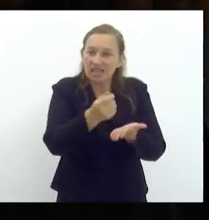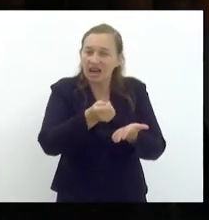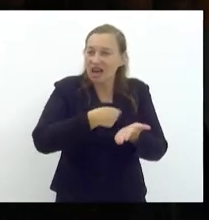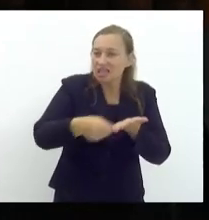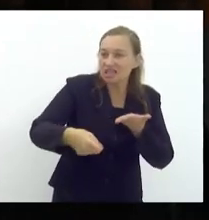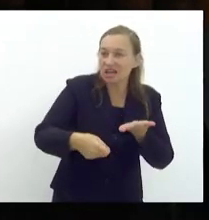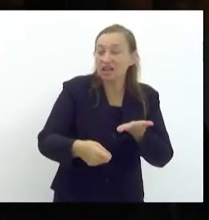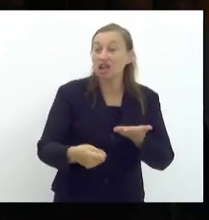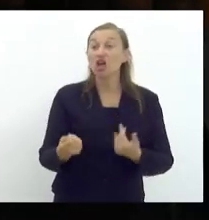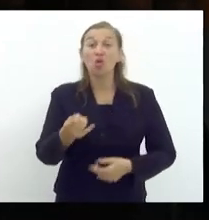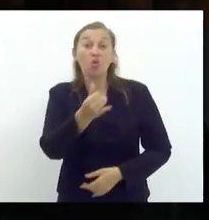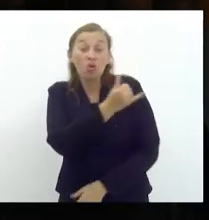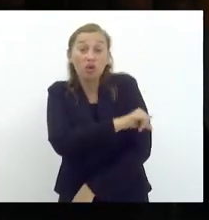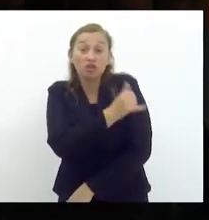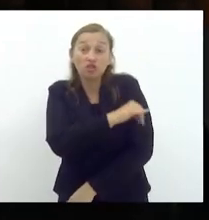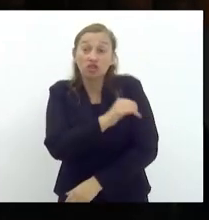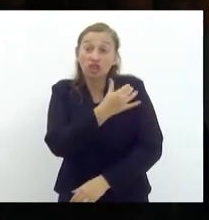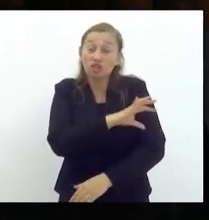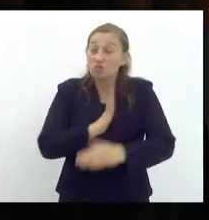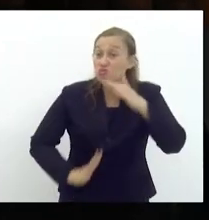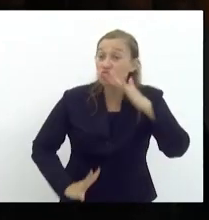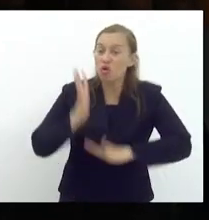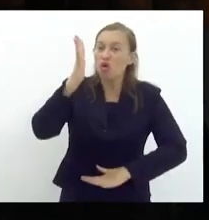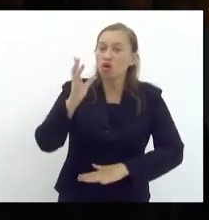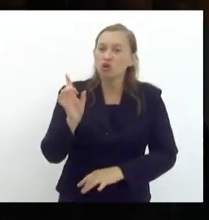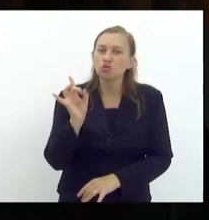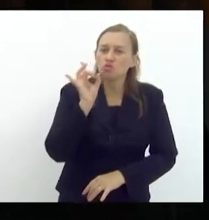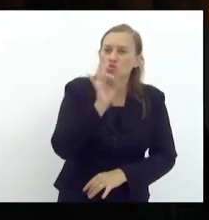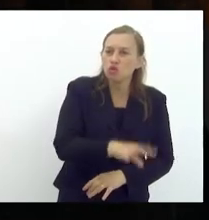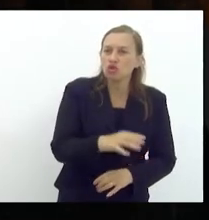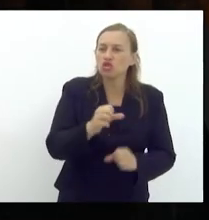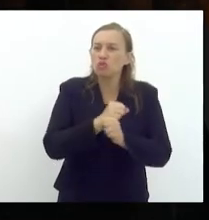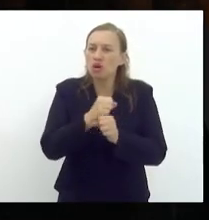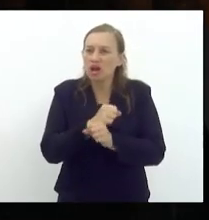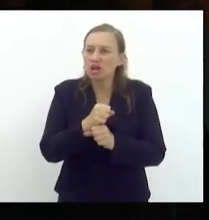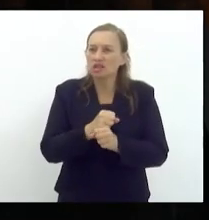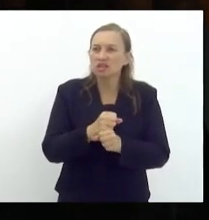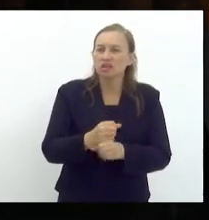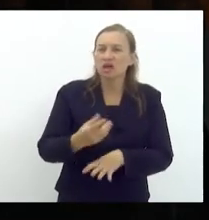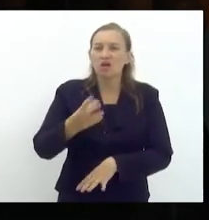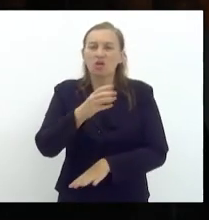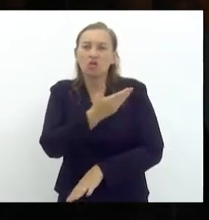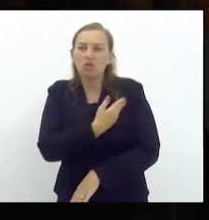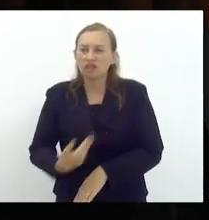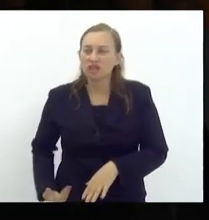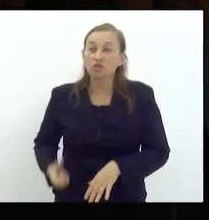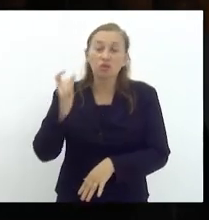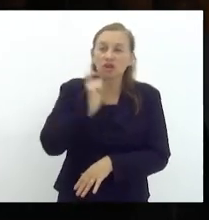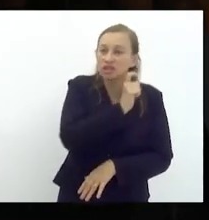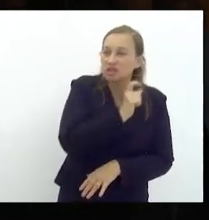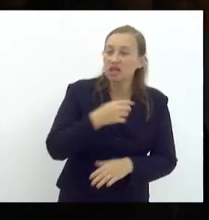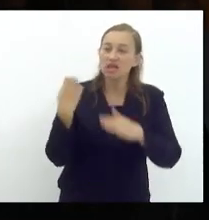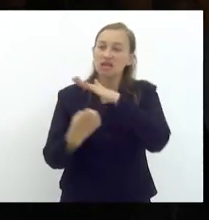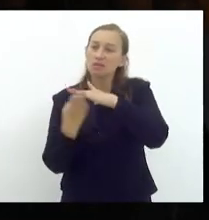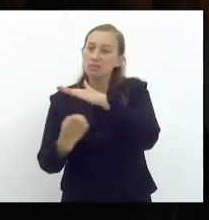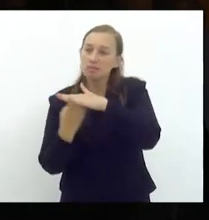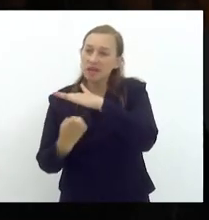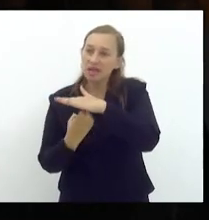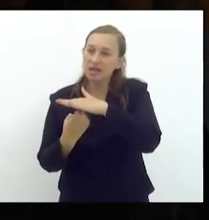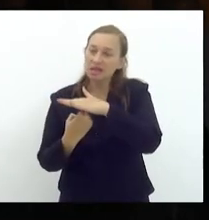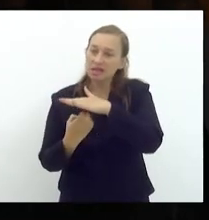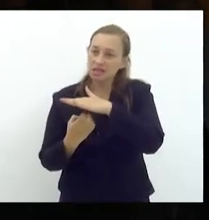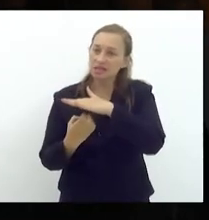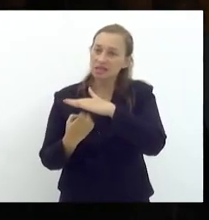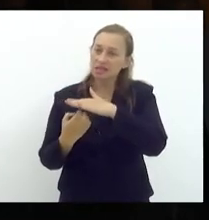o Rio de Janeiro bateu recorde no último ano graças ao Governador Cláudio Castro de empresas formalmente